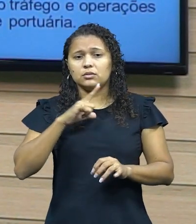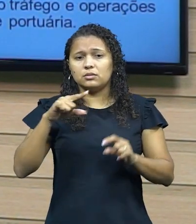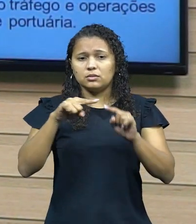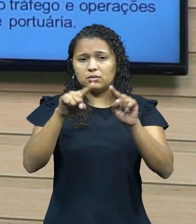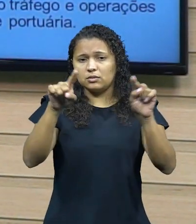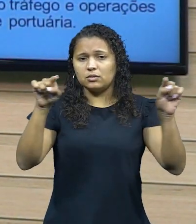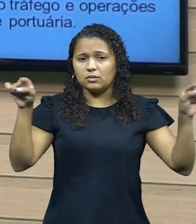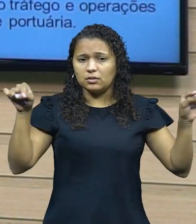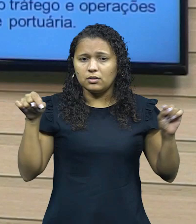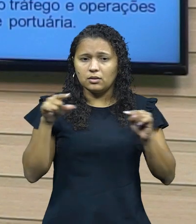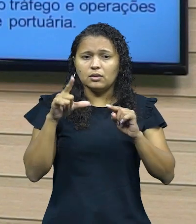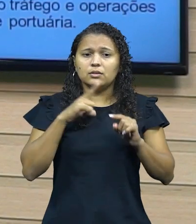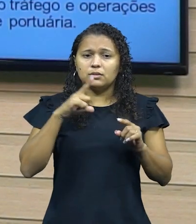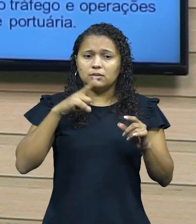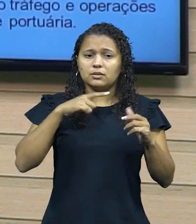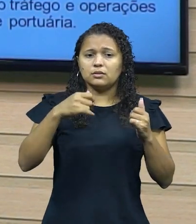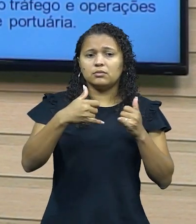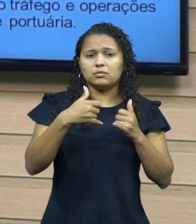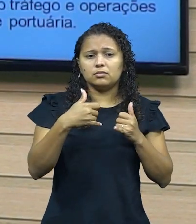delimitado por uma